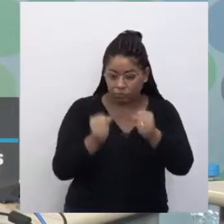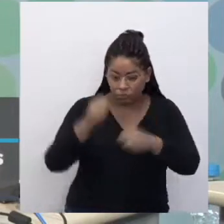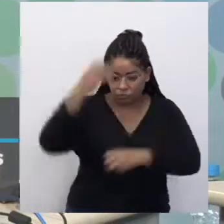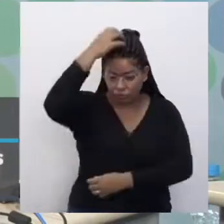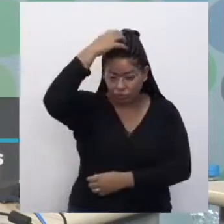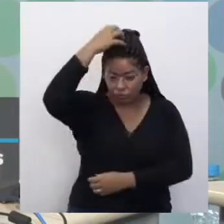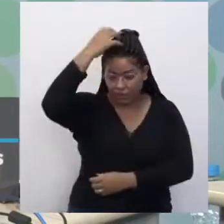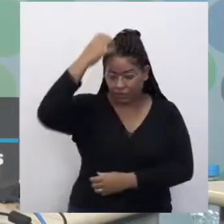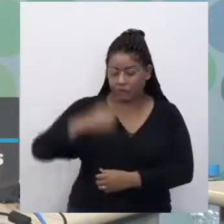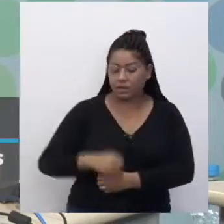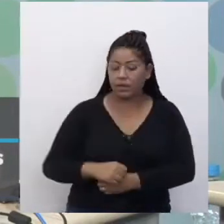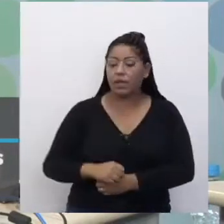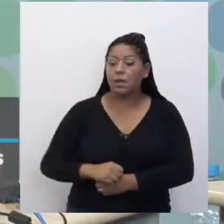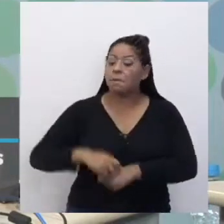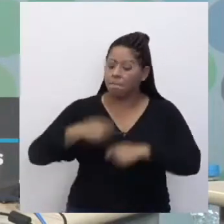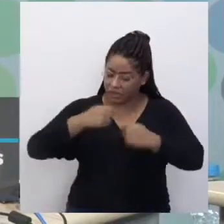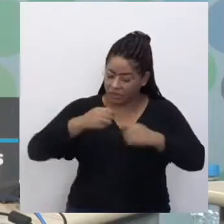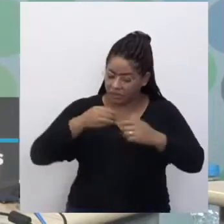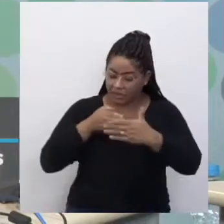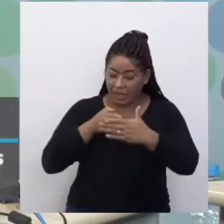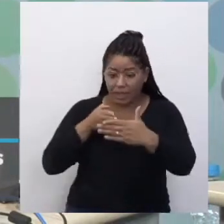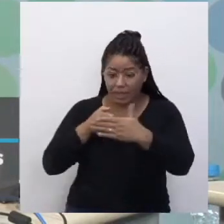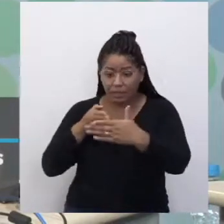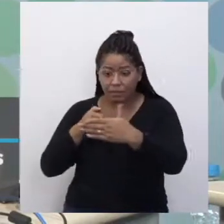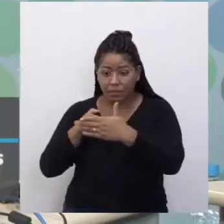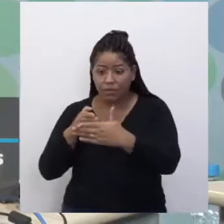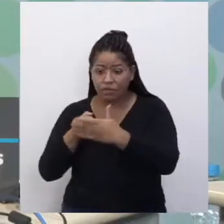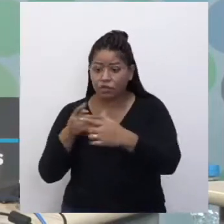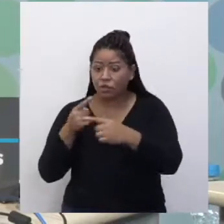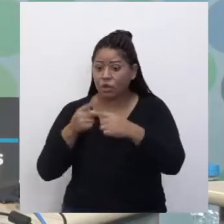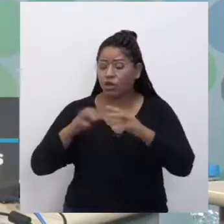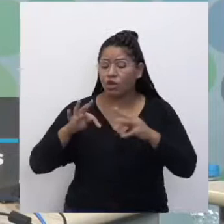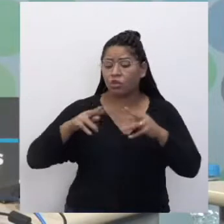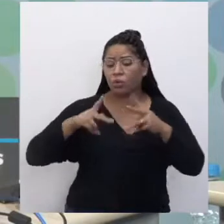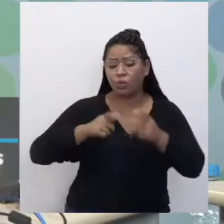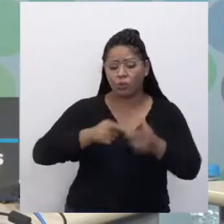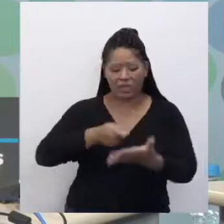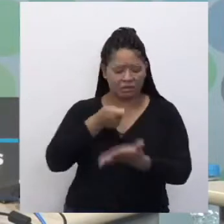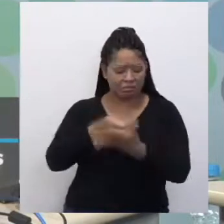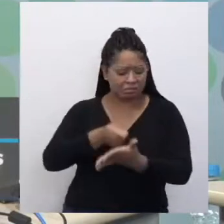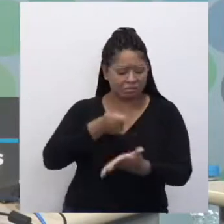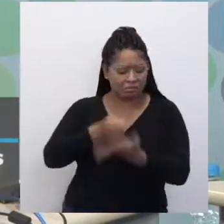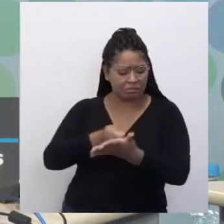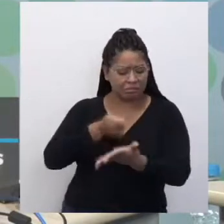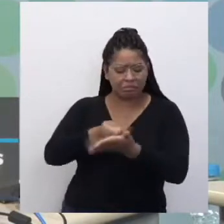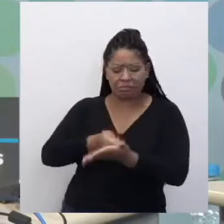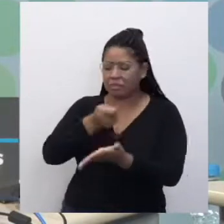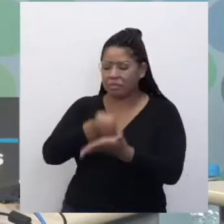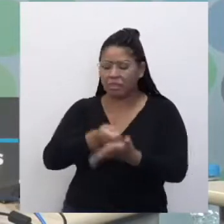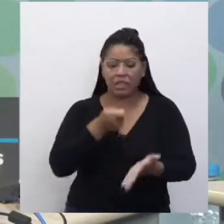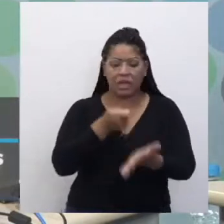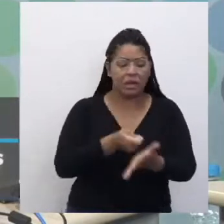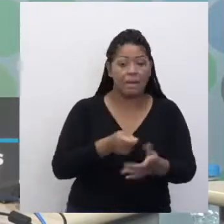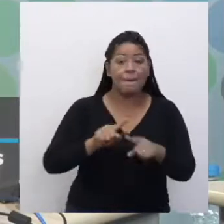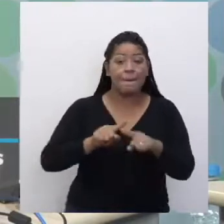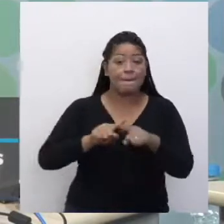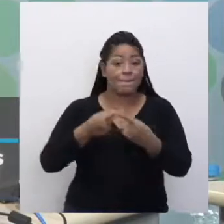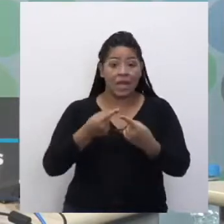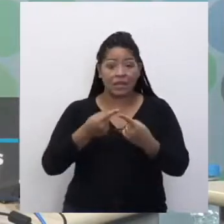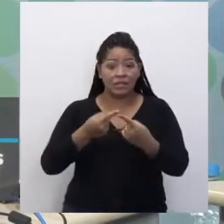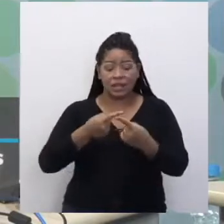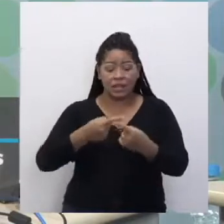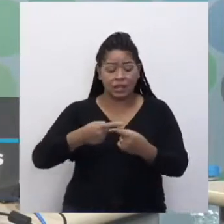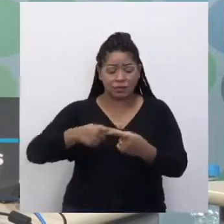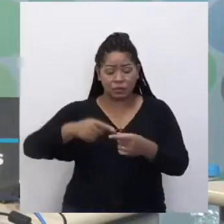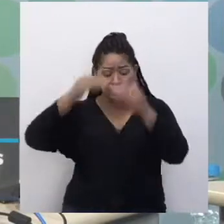forma, de um jeito absolutista, né, num jeito autoritário, um jeito centralizador, mas ele não correspondia aos interesses da